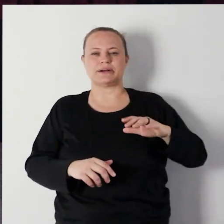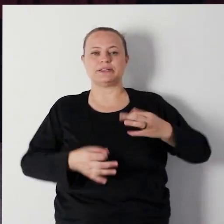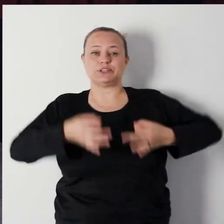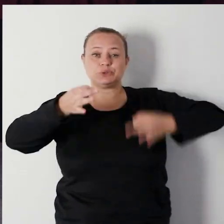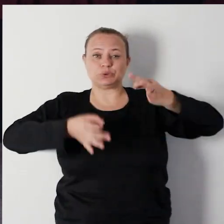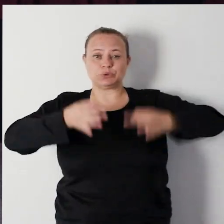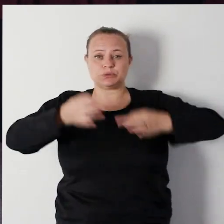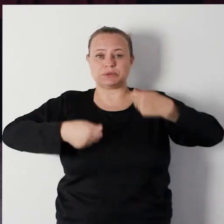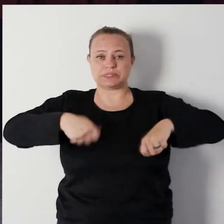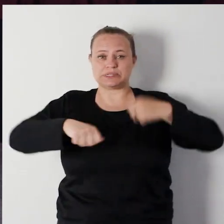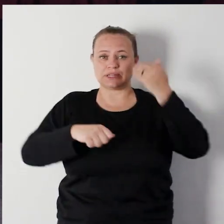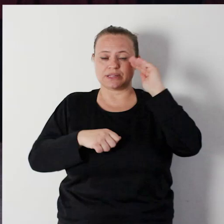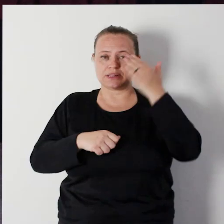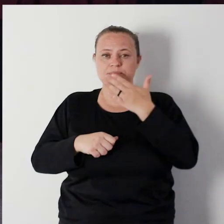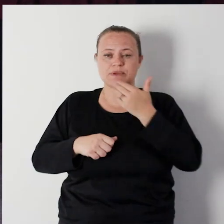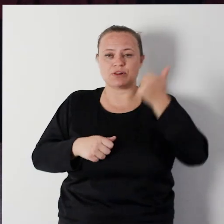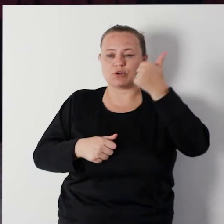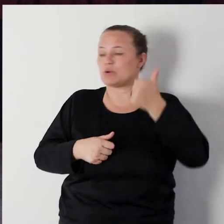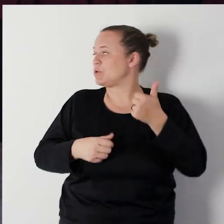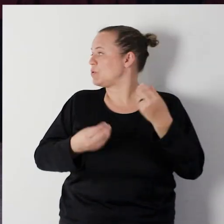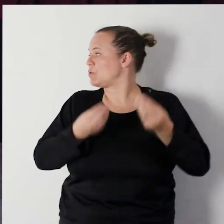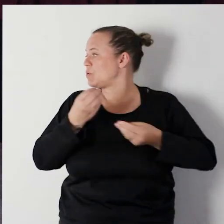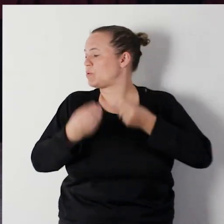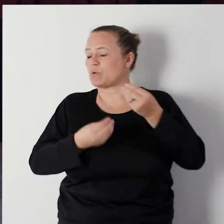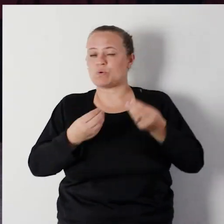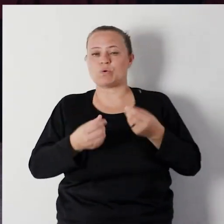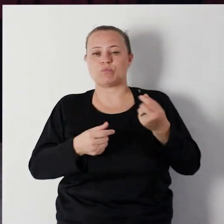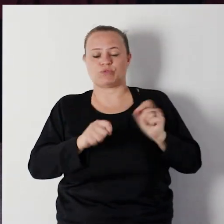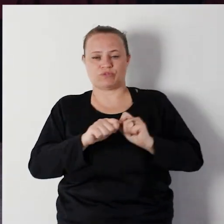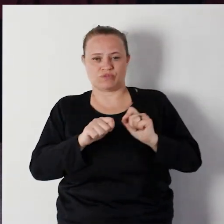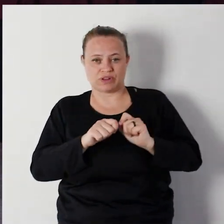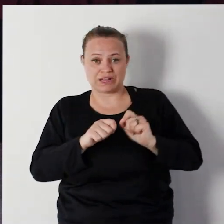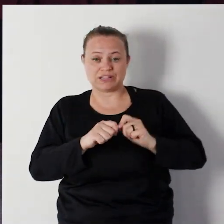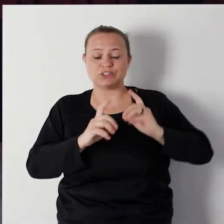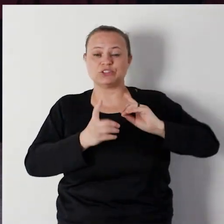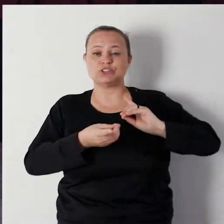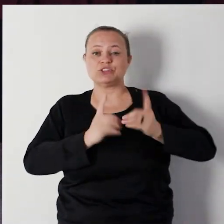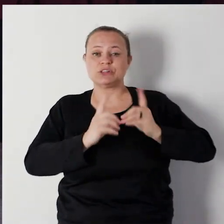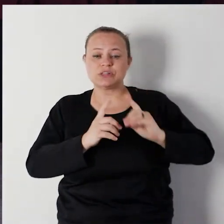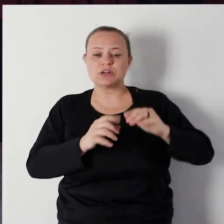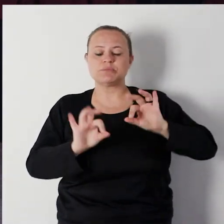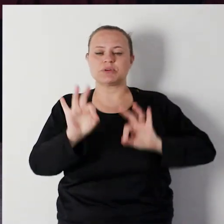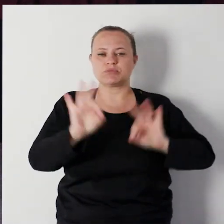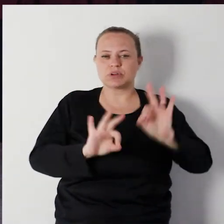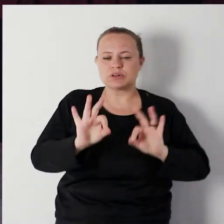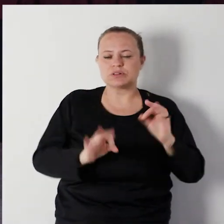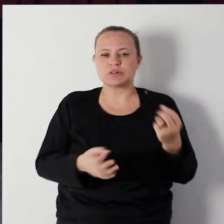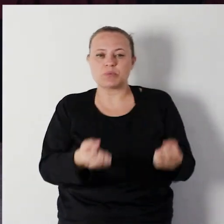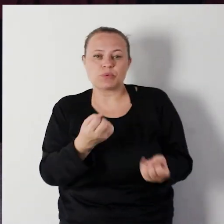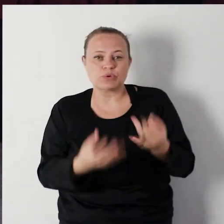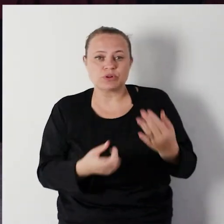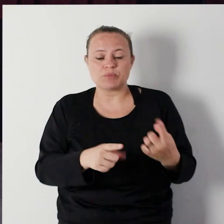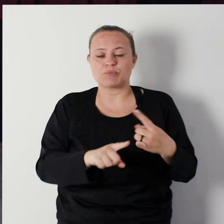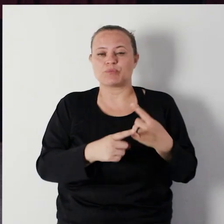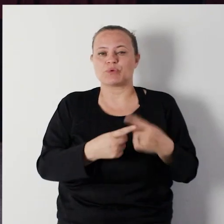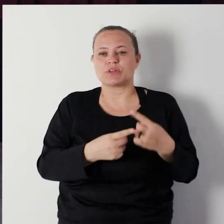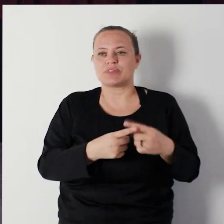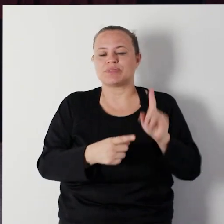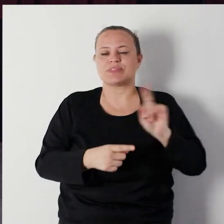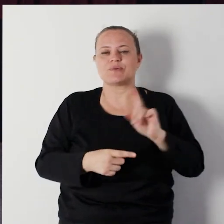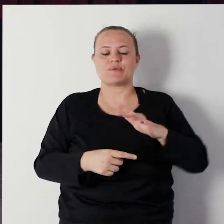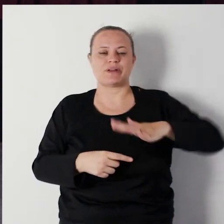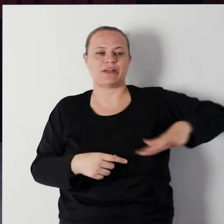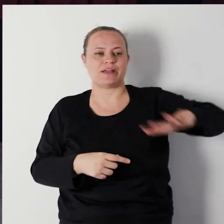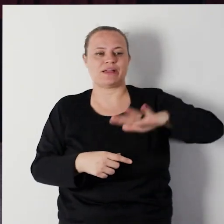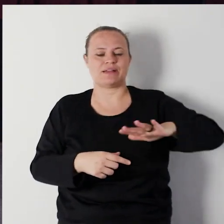Estado, a área jurídica também entender um pouco melhor desse tipo de dinâmica e de